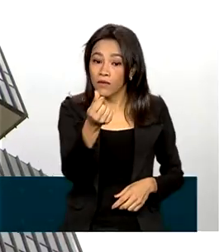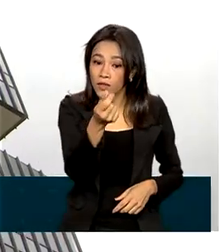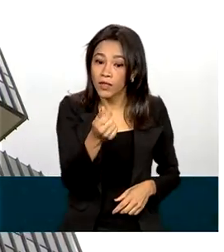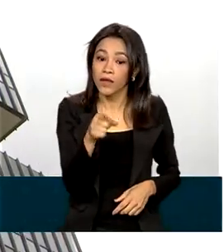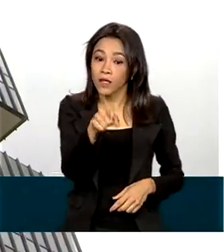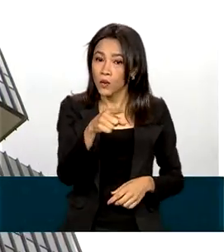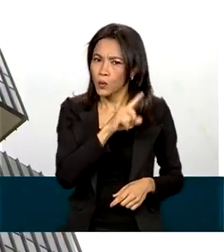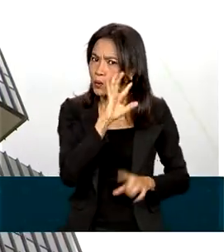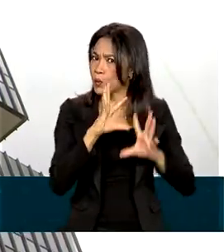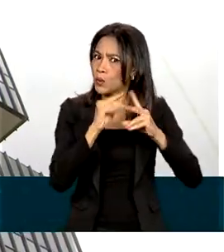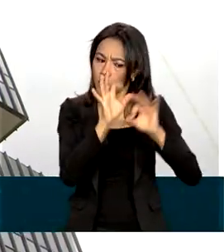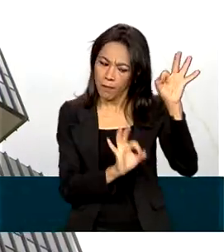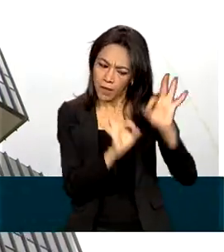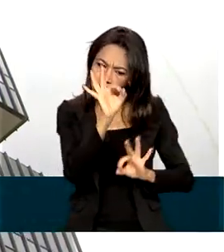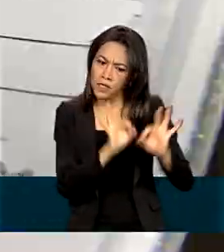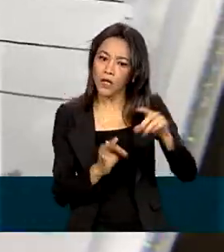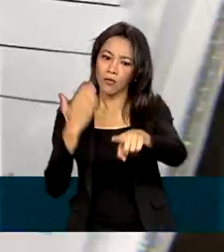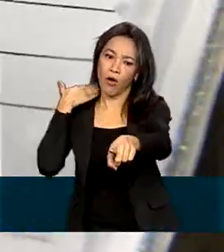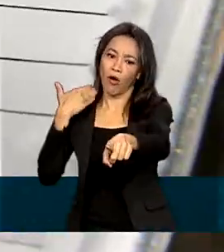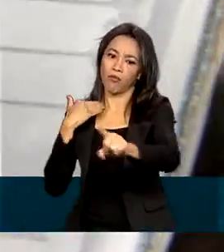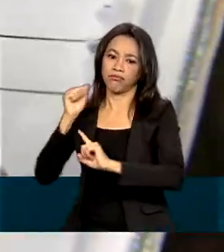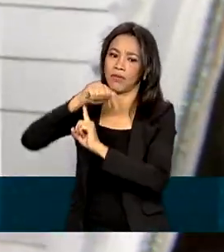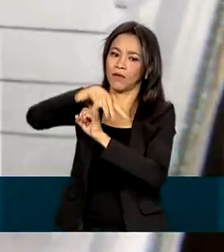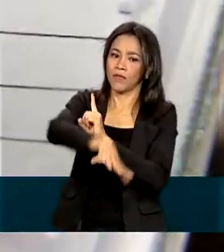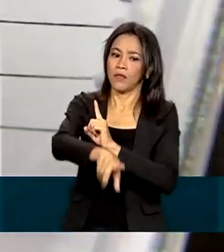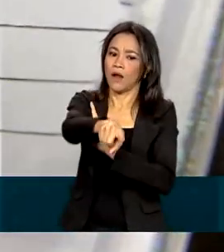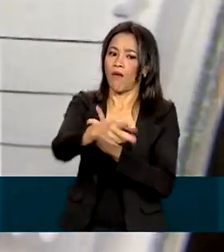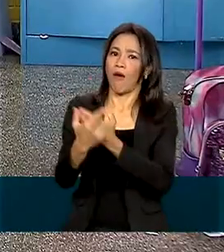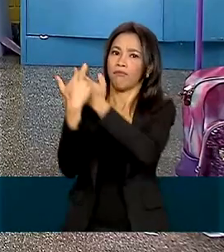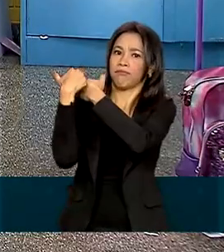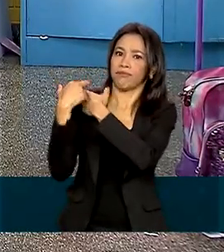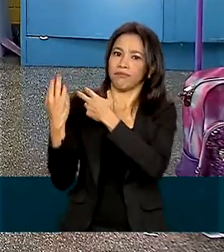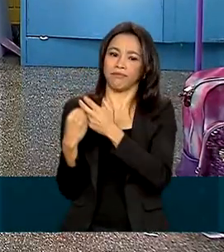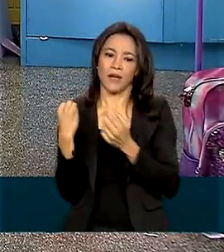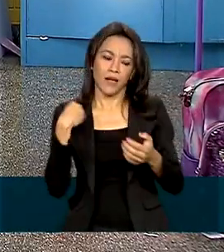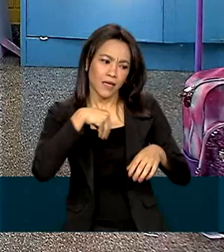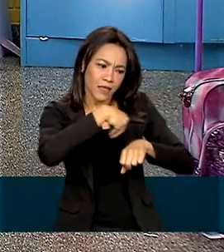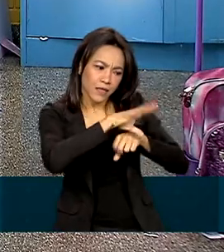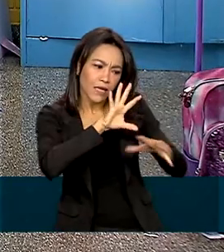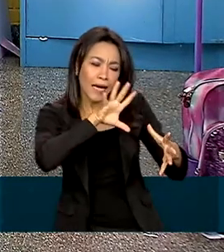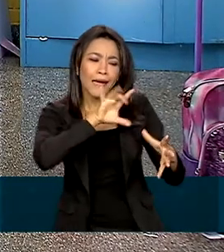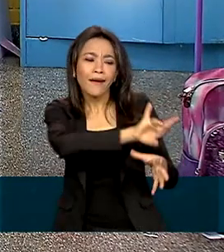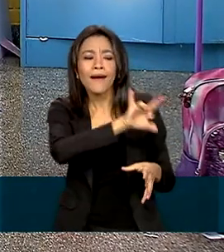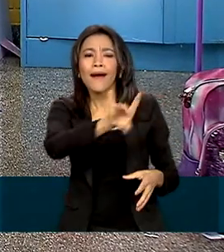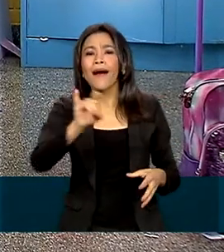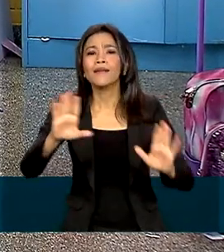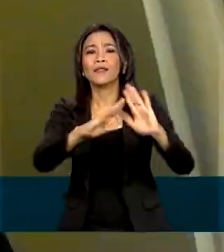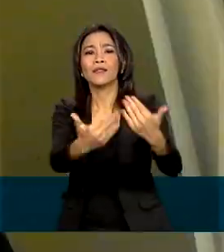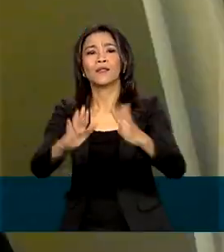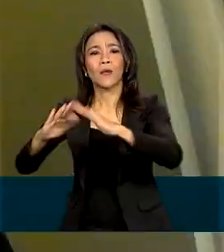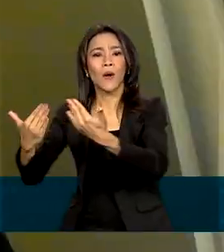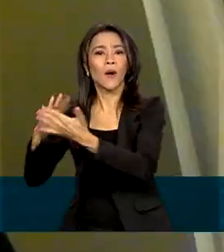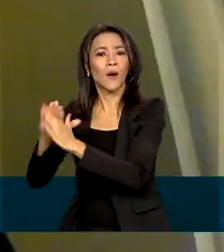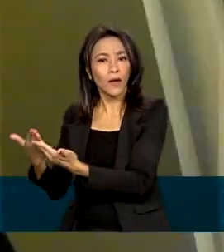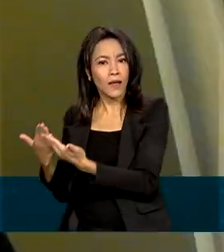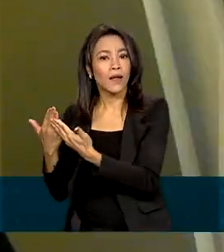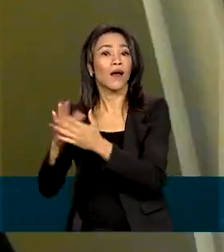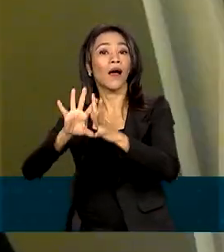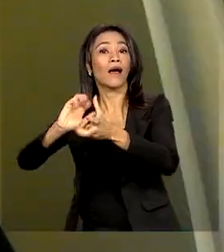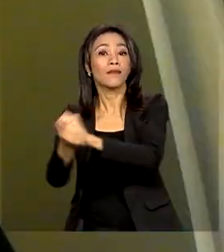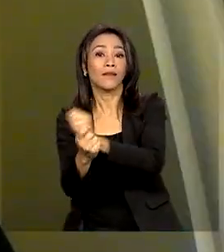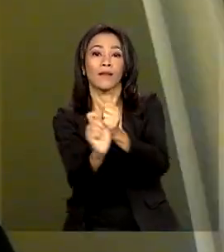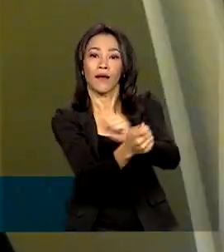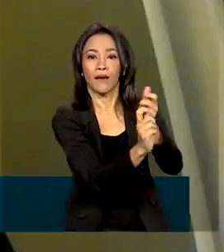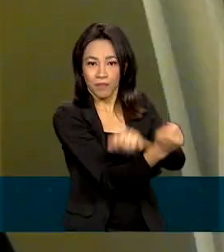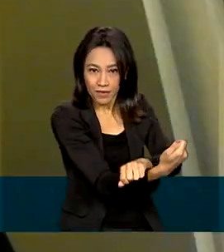são planejadas pelo Banco Central e implementadas de acordo com a realidade de cada instituição. Estamos presentes